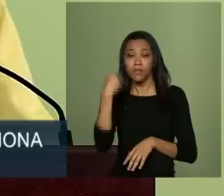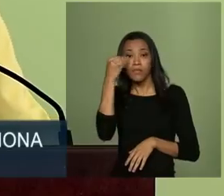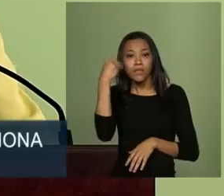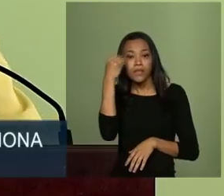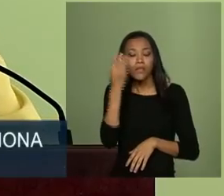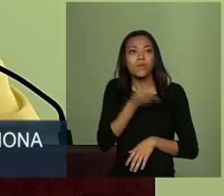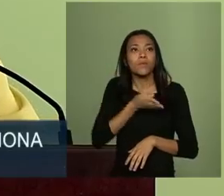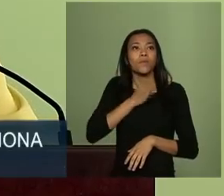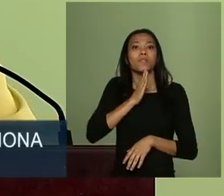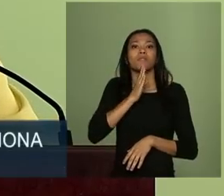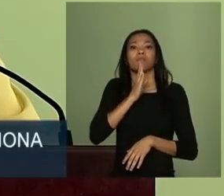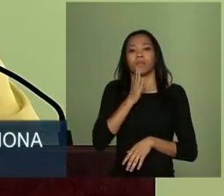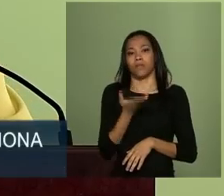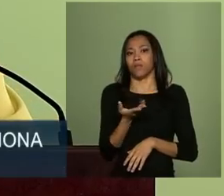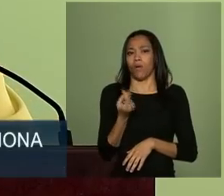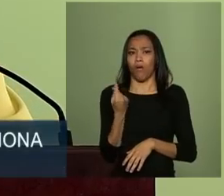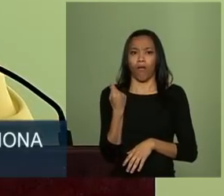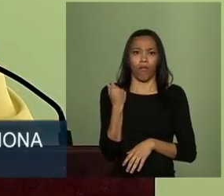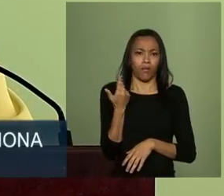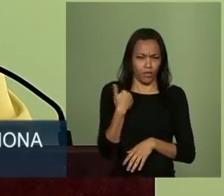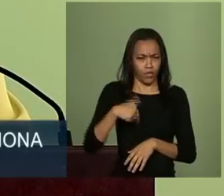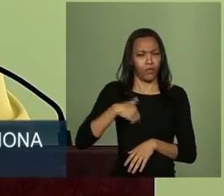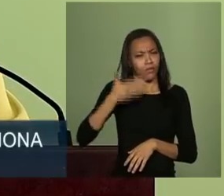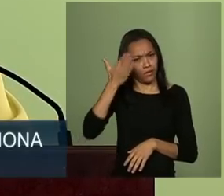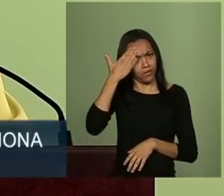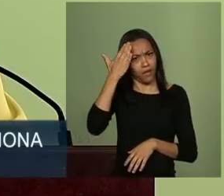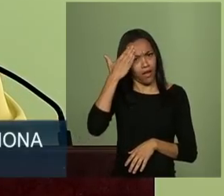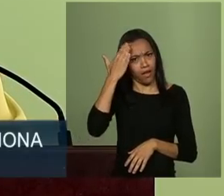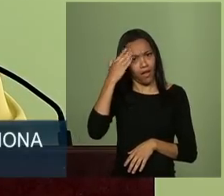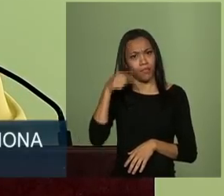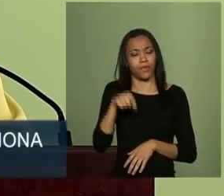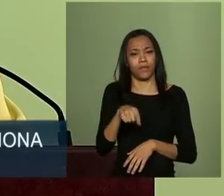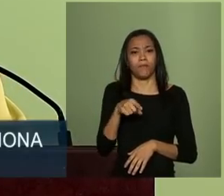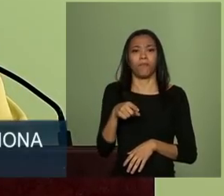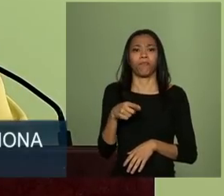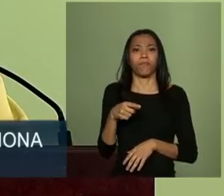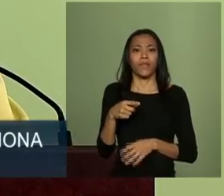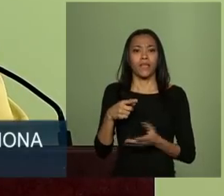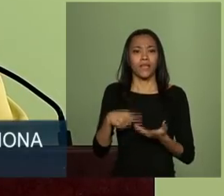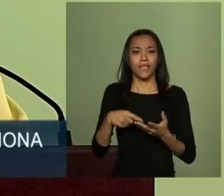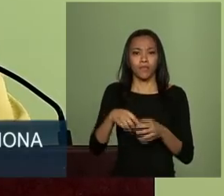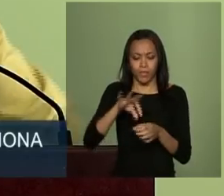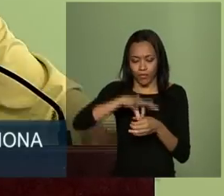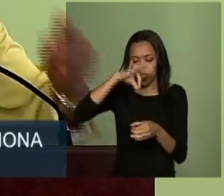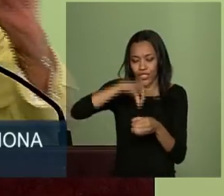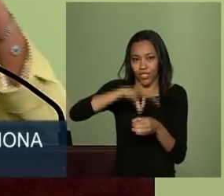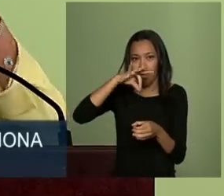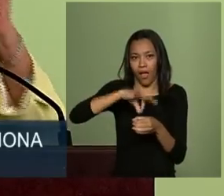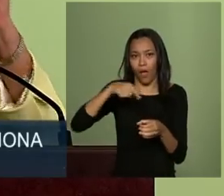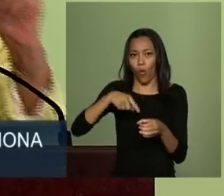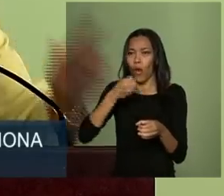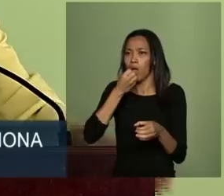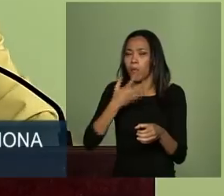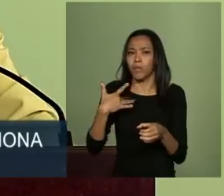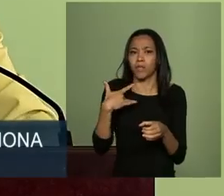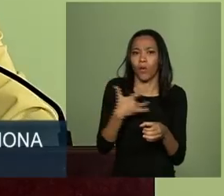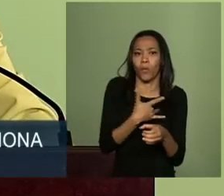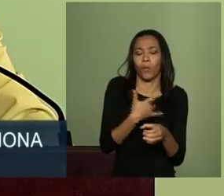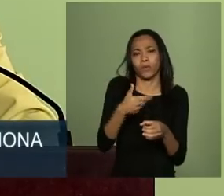especial, aquele conhecimento que a gente sabe, que produziu uma porção de chazinho para a gente, uma